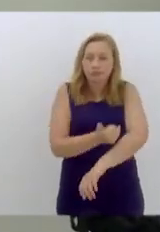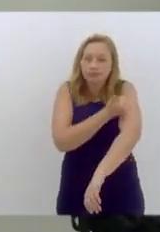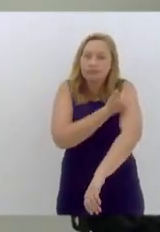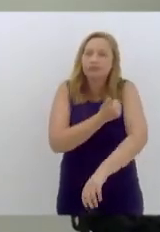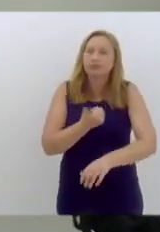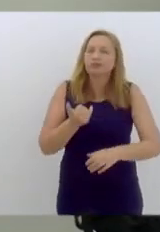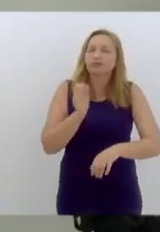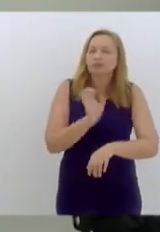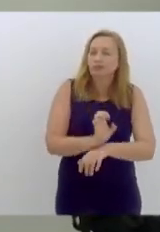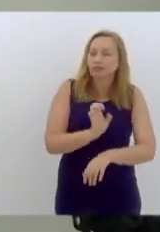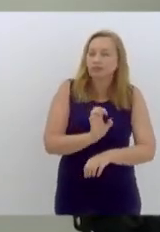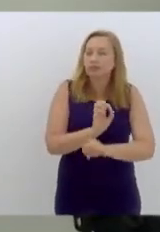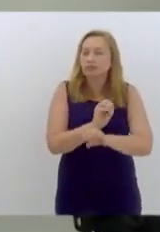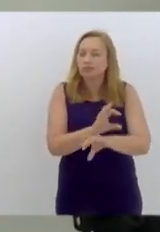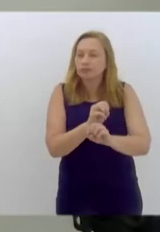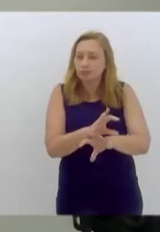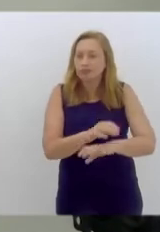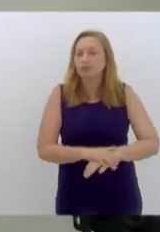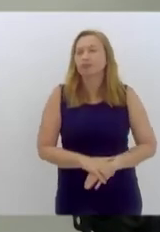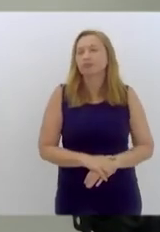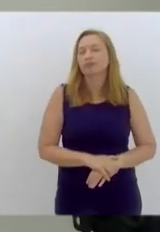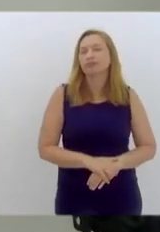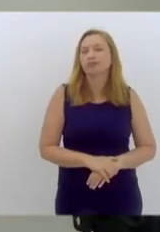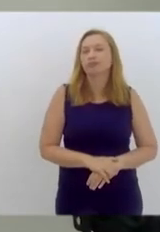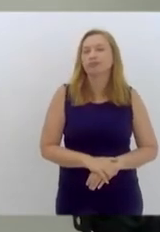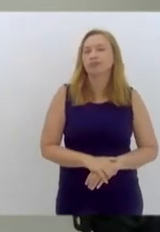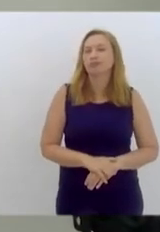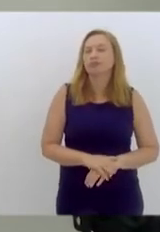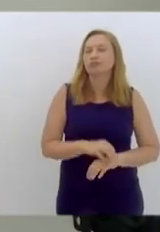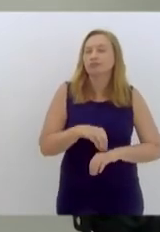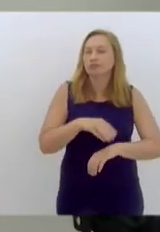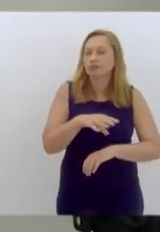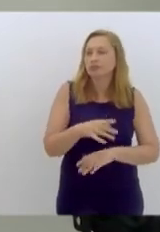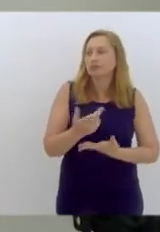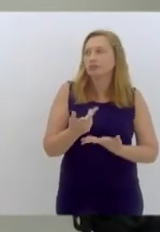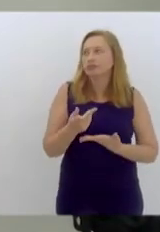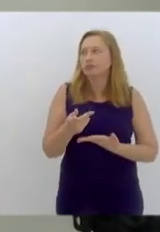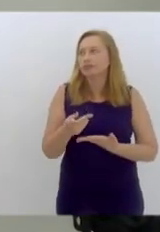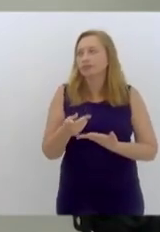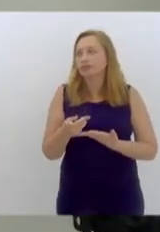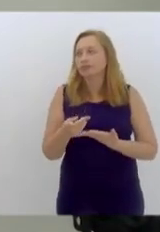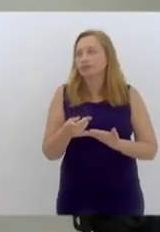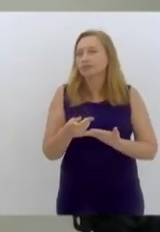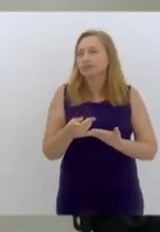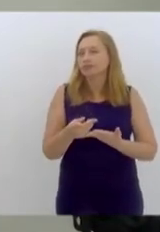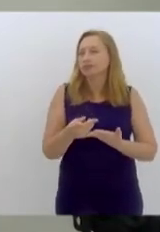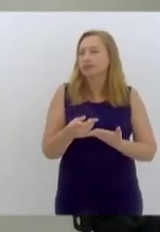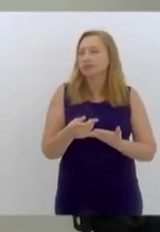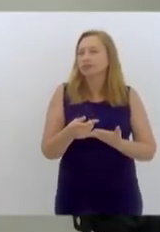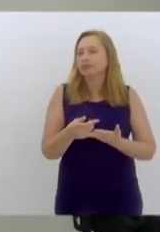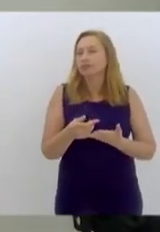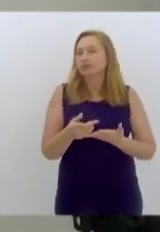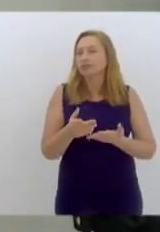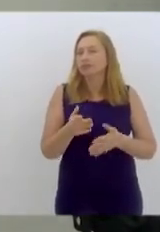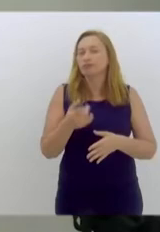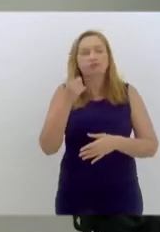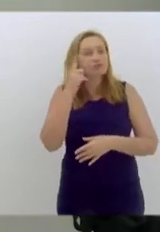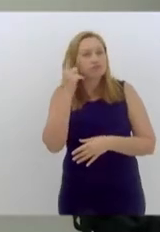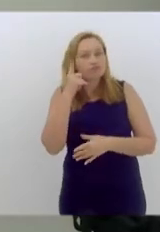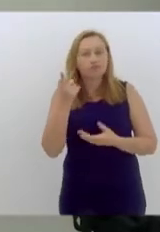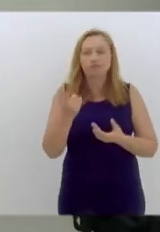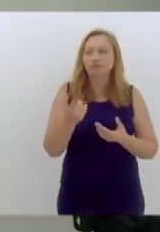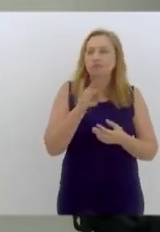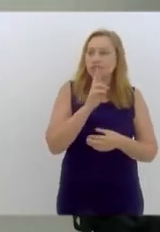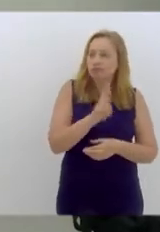escolar, né? Ele é o indicador de infraestrutura escolar, ele é um indicador, né, de que a gente chama de indicador de insumo, né? Mas quando a gente pensa tanto